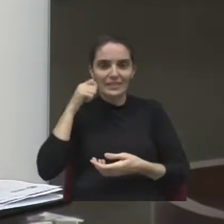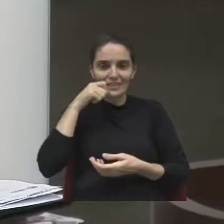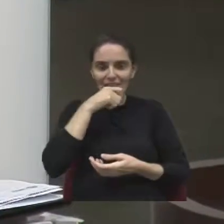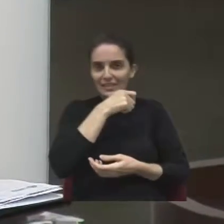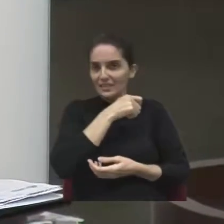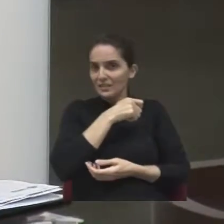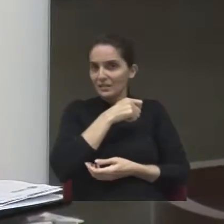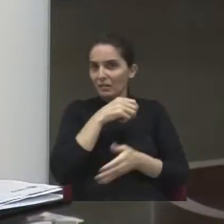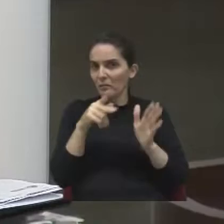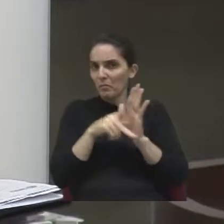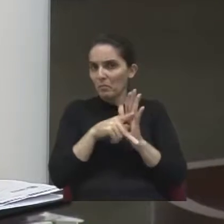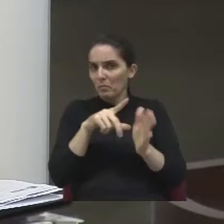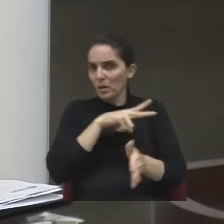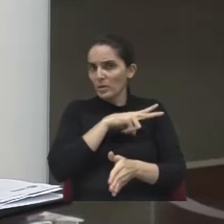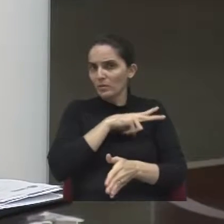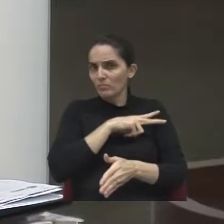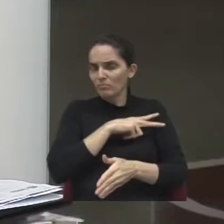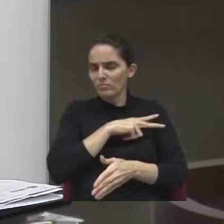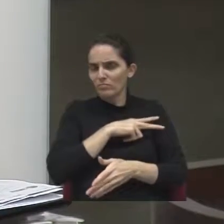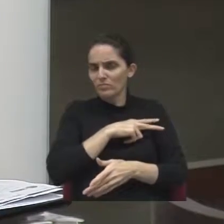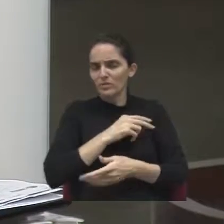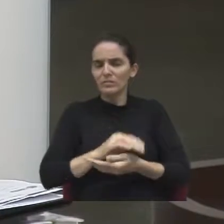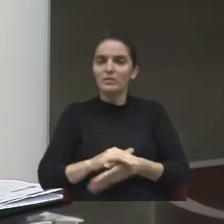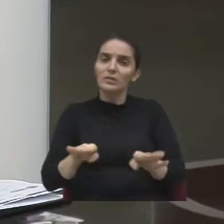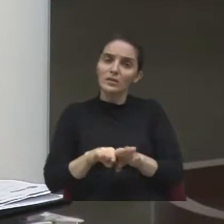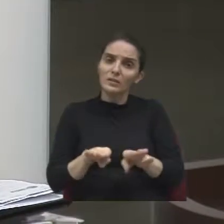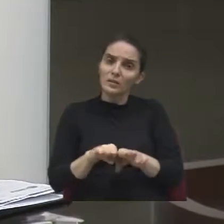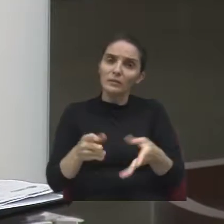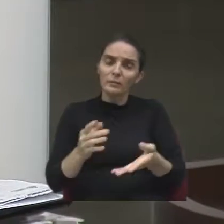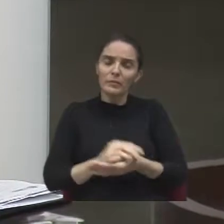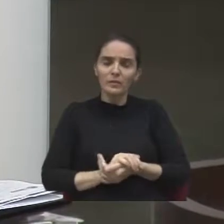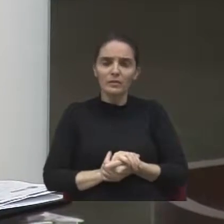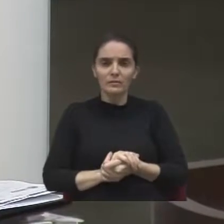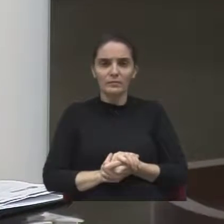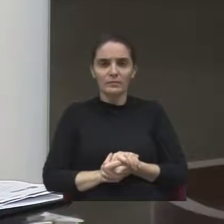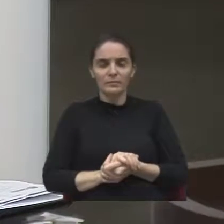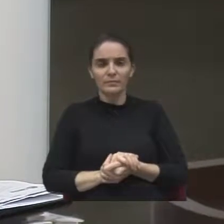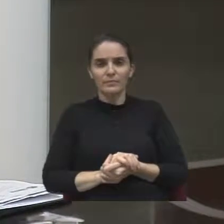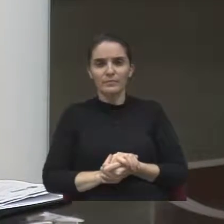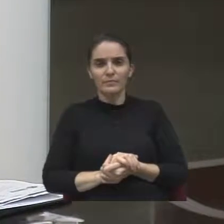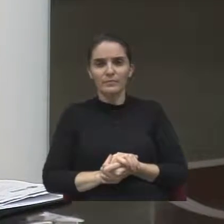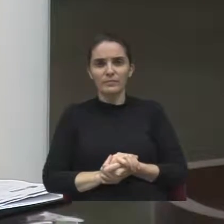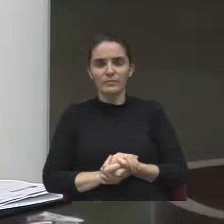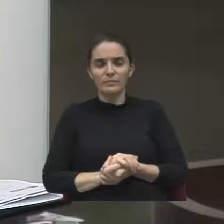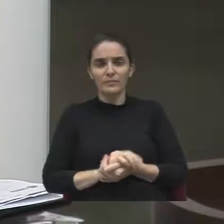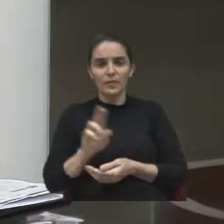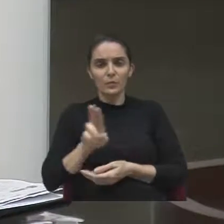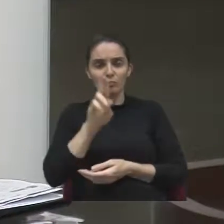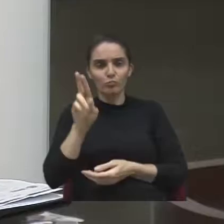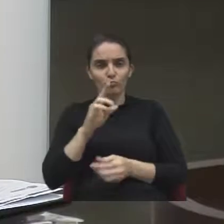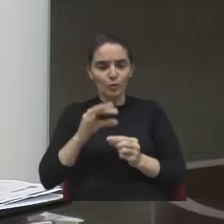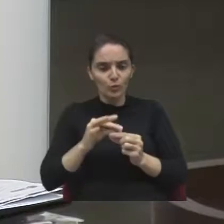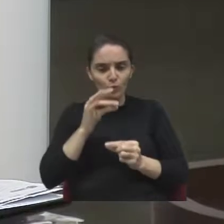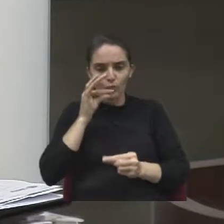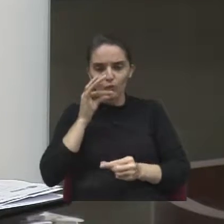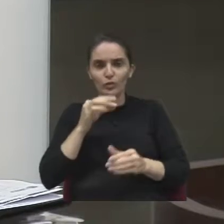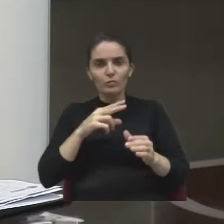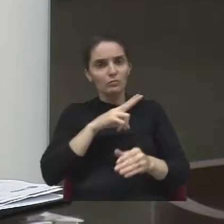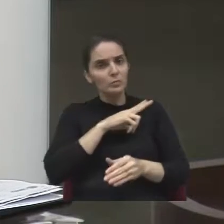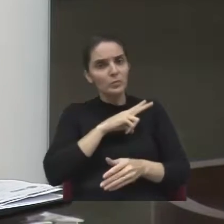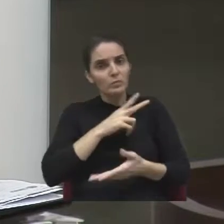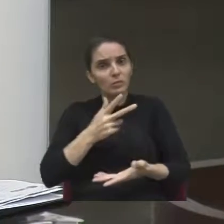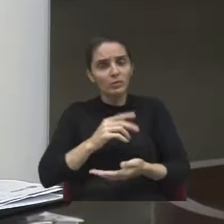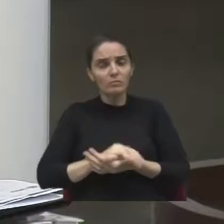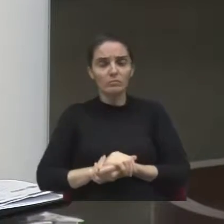como adotamos várias coisas que são de uso pessoal, e que possamos fazer isso. Então,